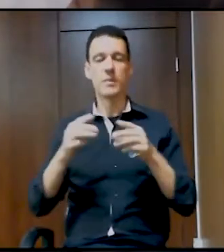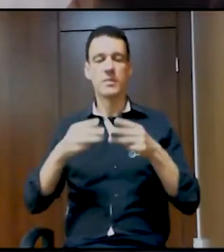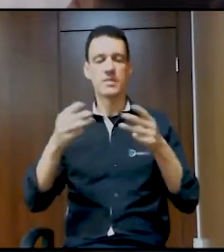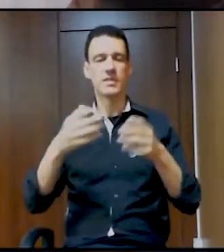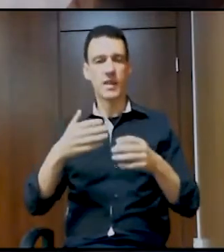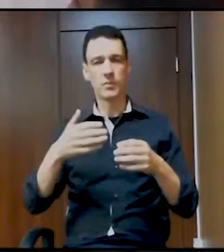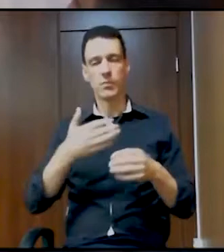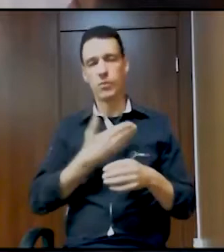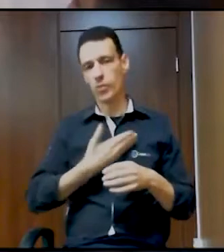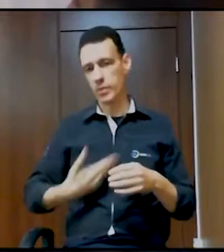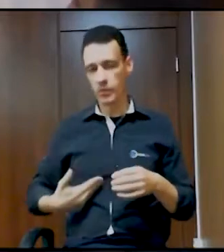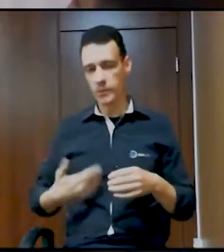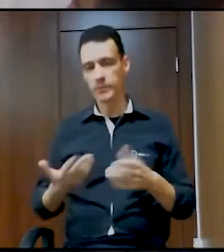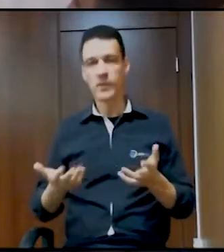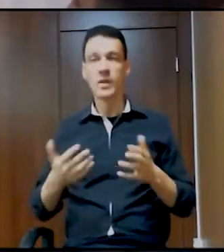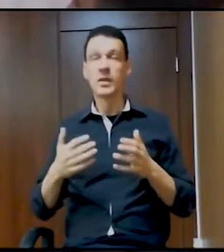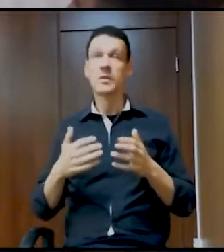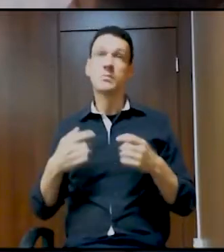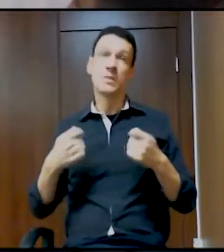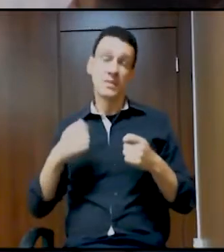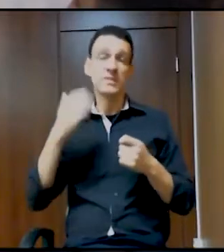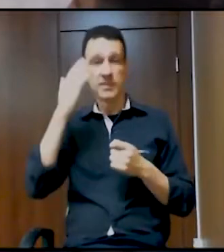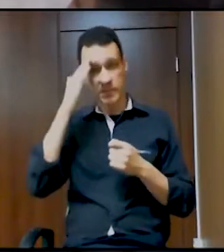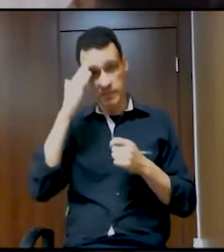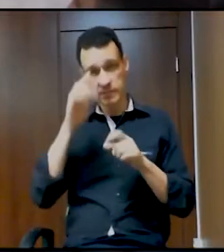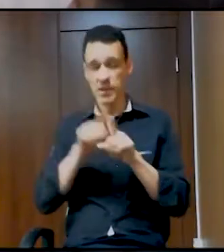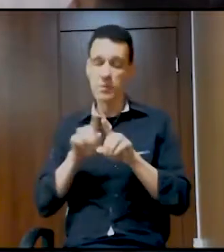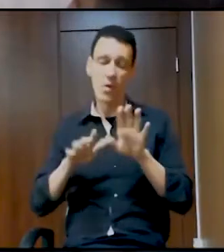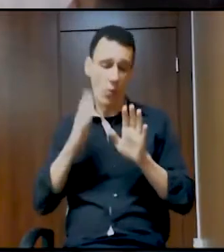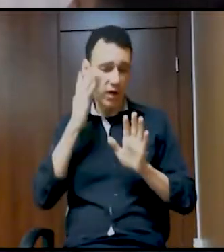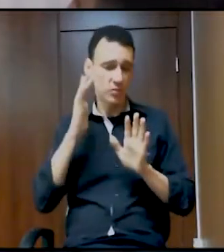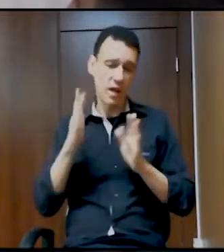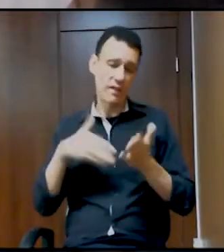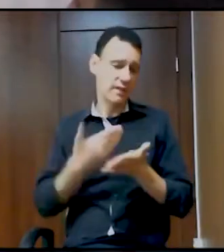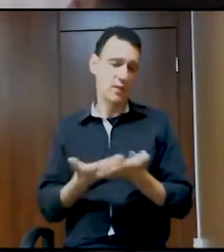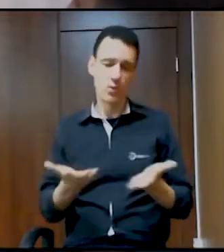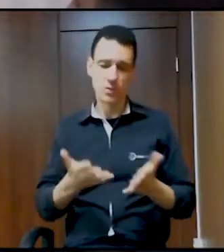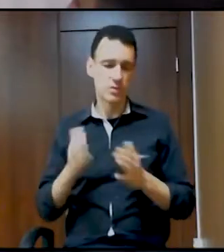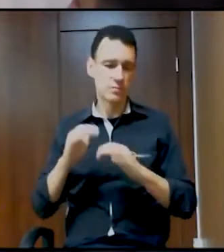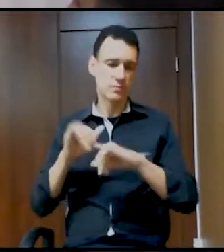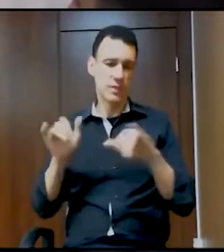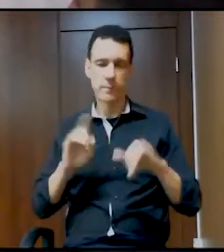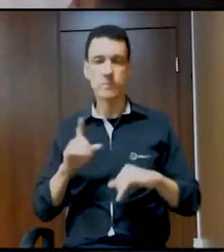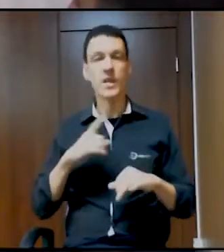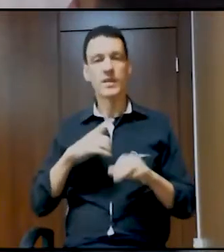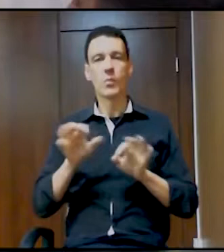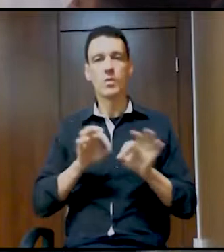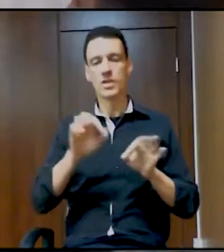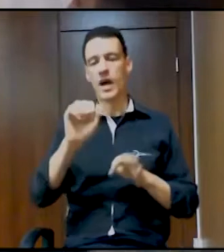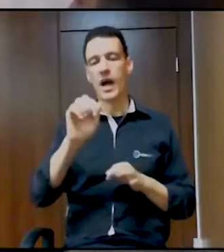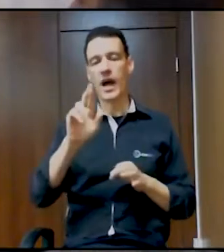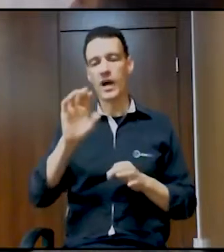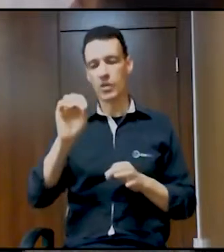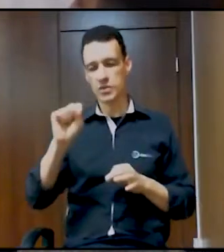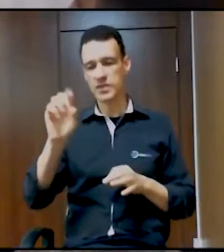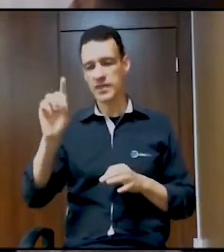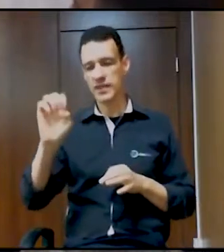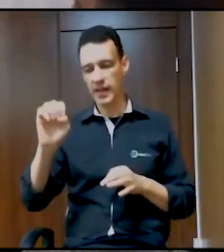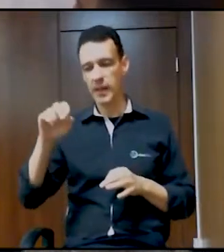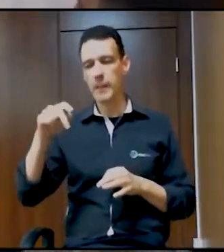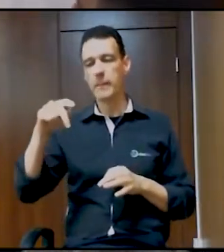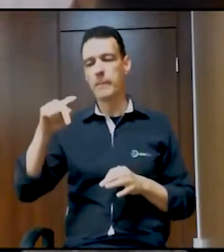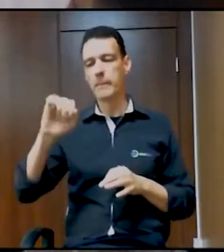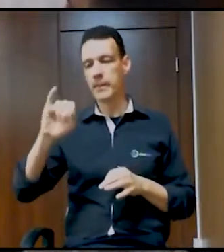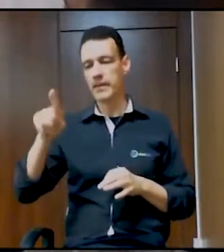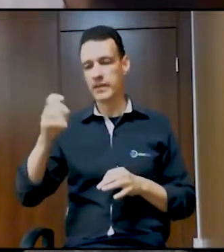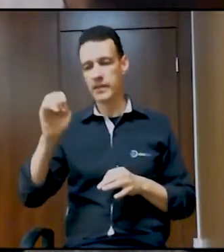acho que não deve ter chegado a eles, tem um projeto Arco de Pinheiros, que essa ponte está inserida como